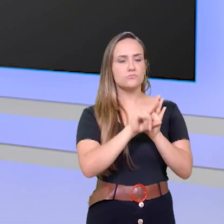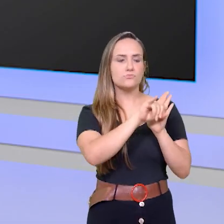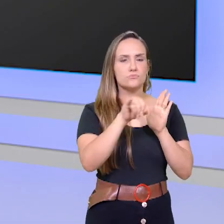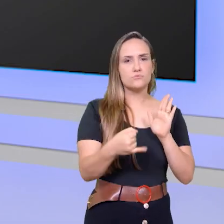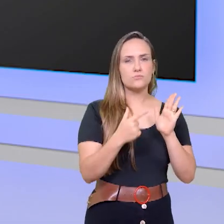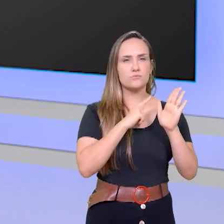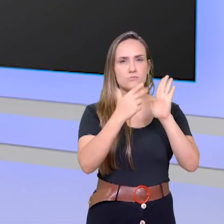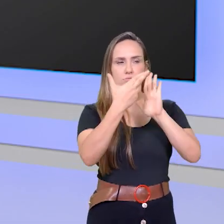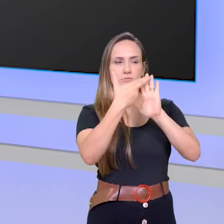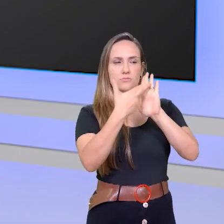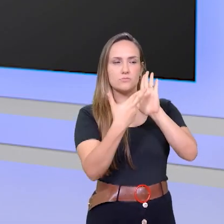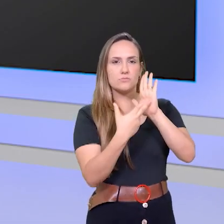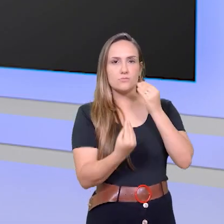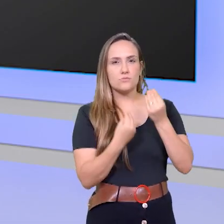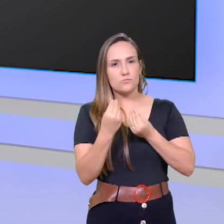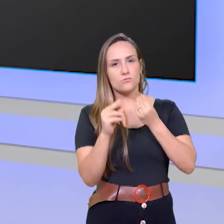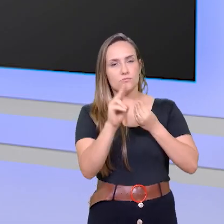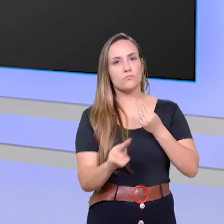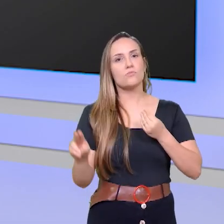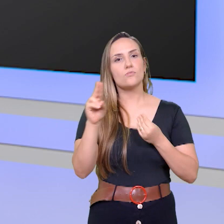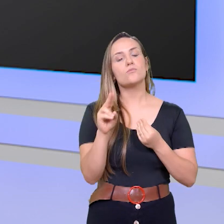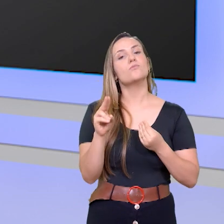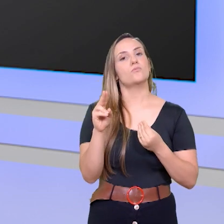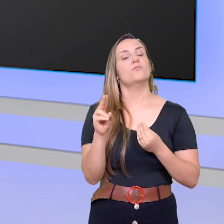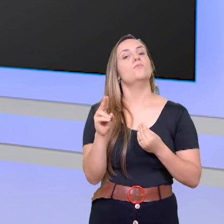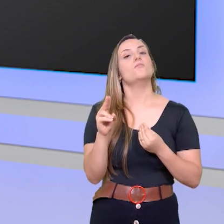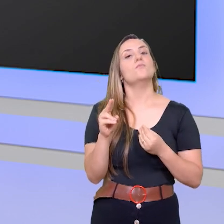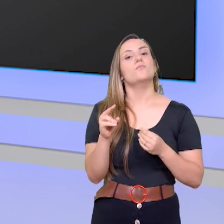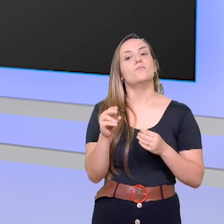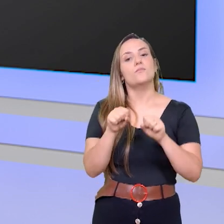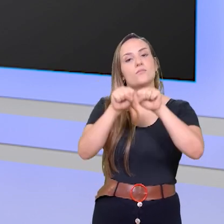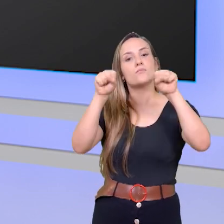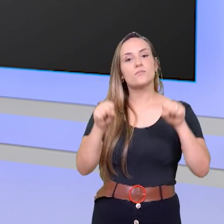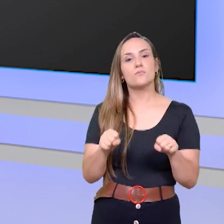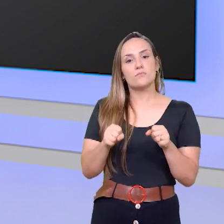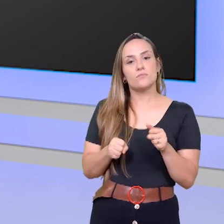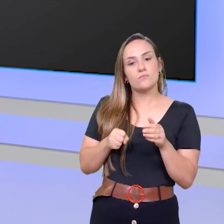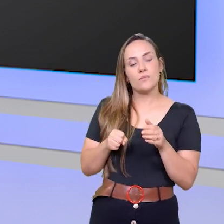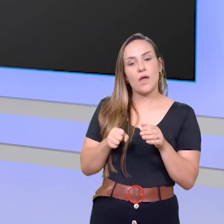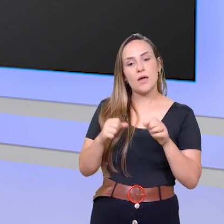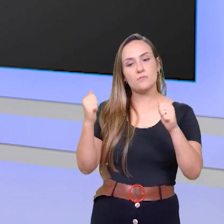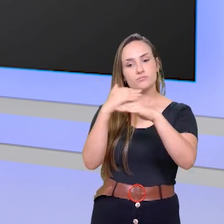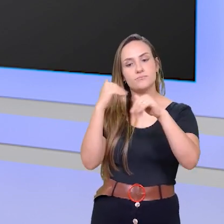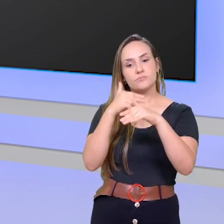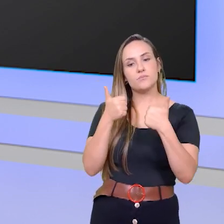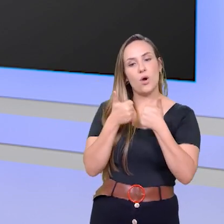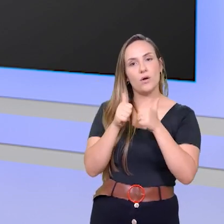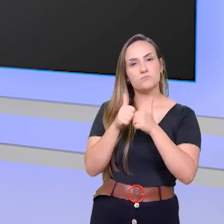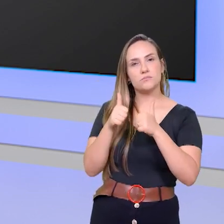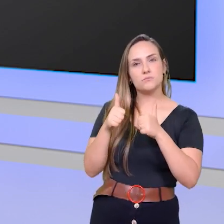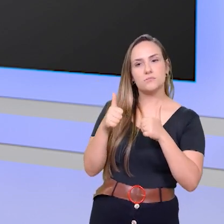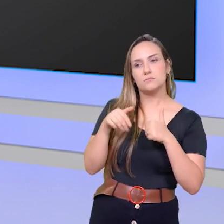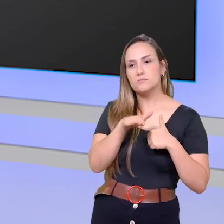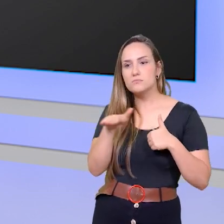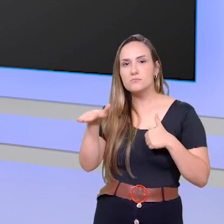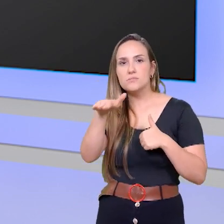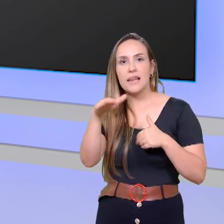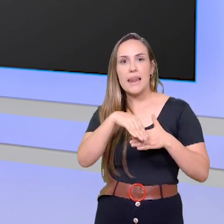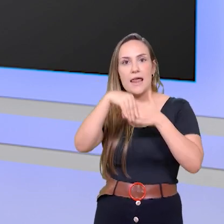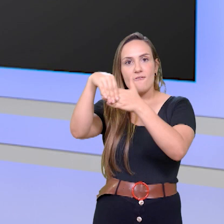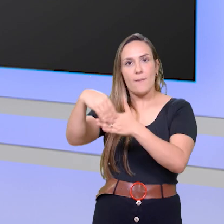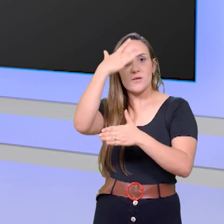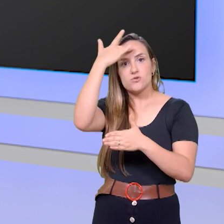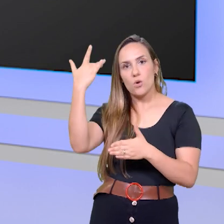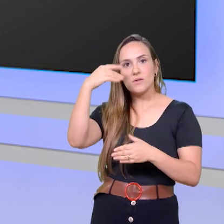Projeto que estabelece critérios para exploração e funcionamento do sistema de transporte rodoviário intermunicipal